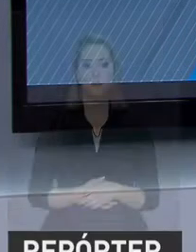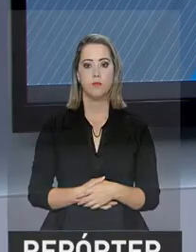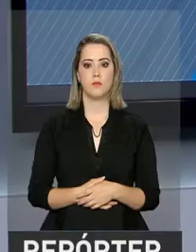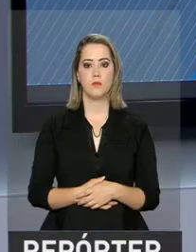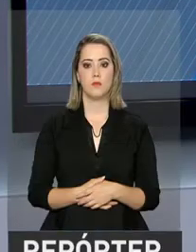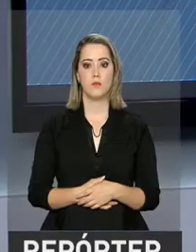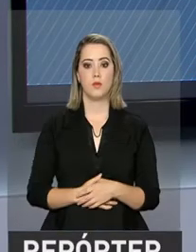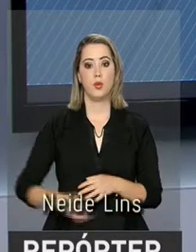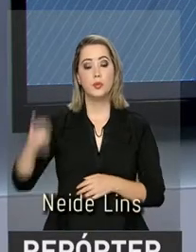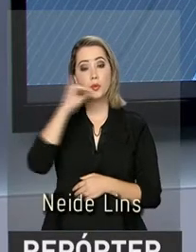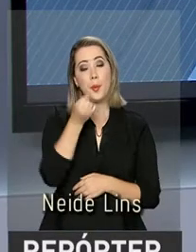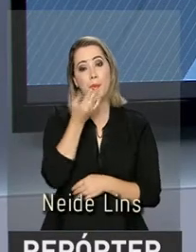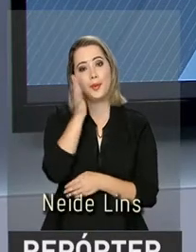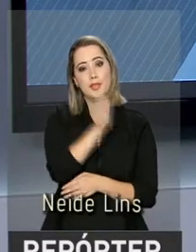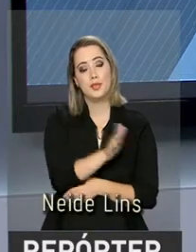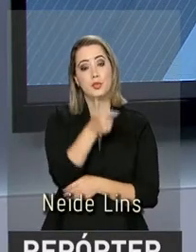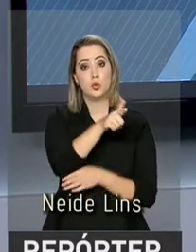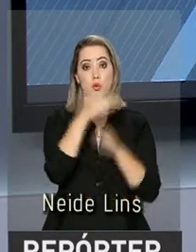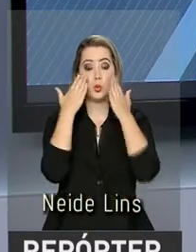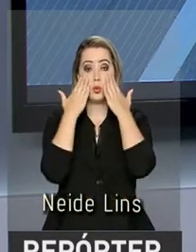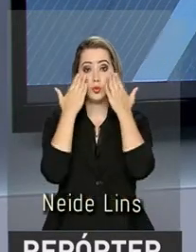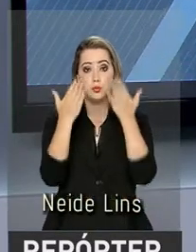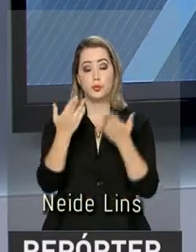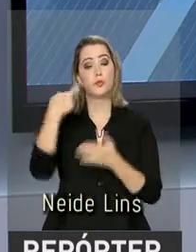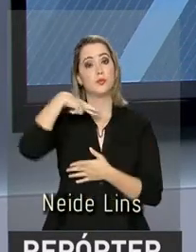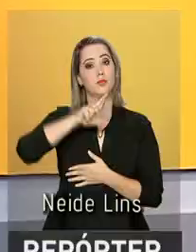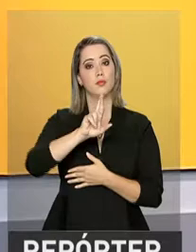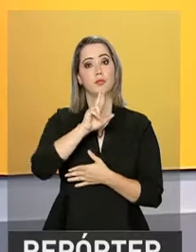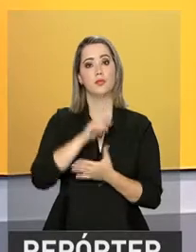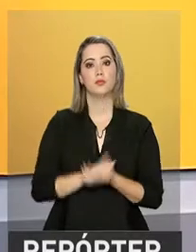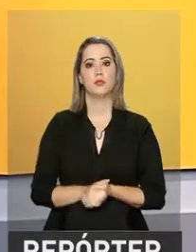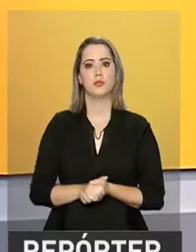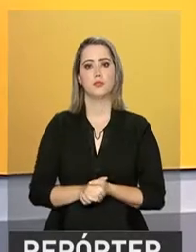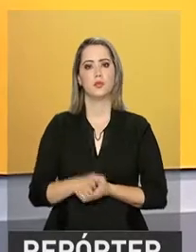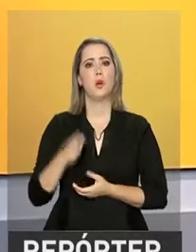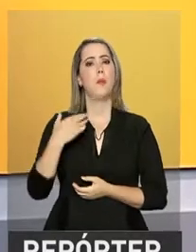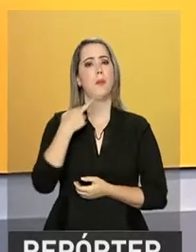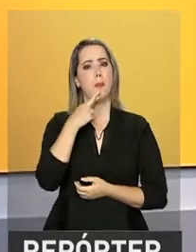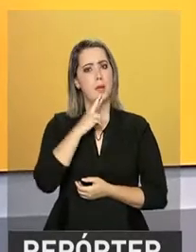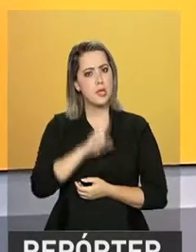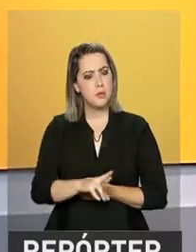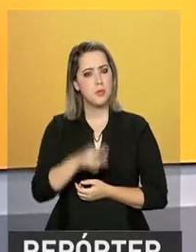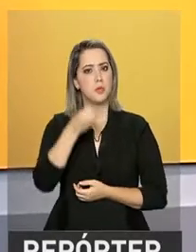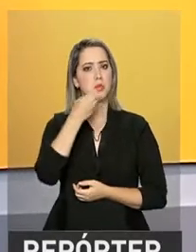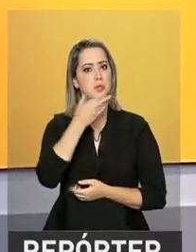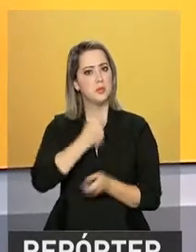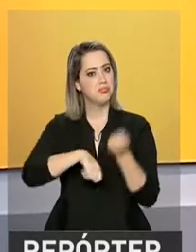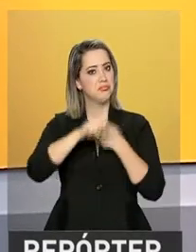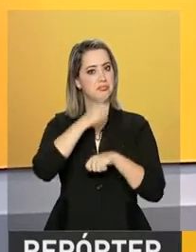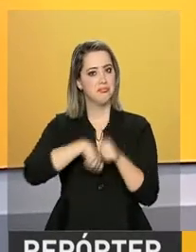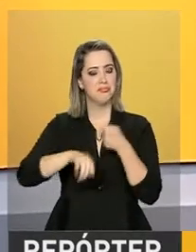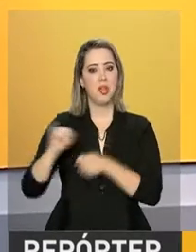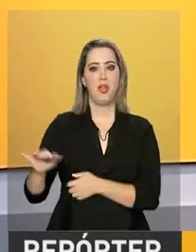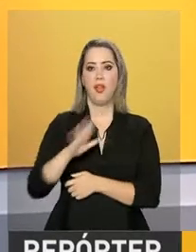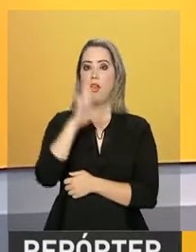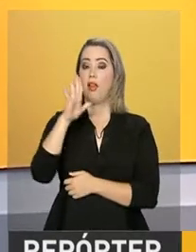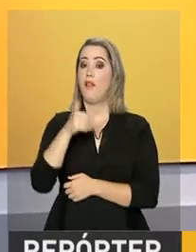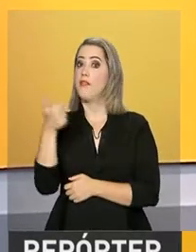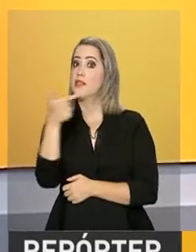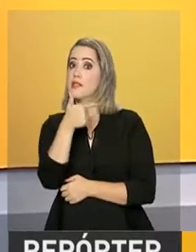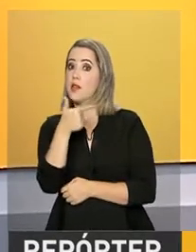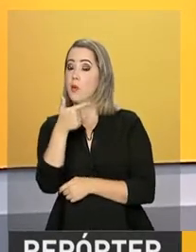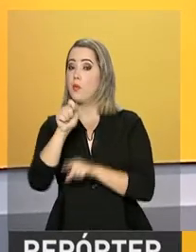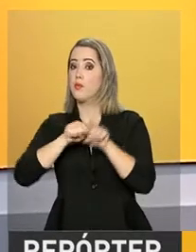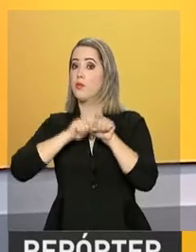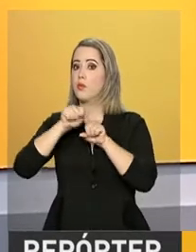olá boa tarde no ar o repórter nbr mas o resultado para a economia a inflação oficial em 12 meses